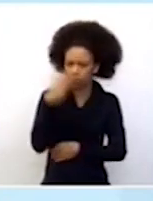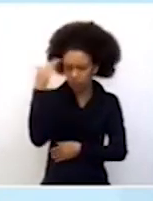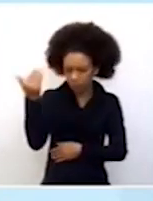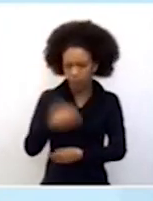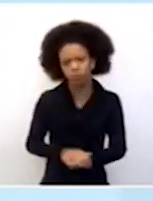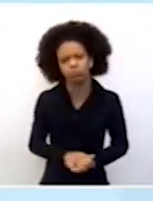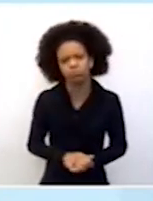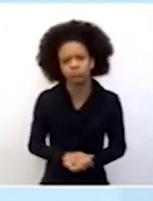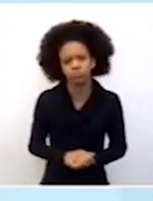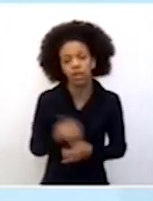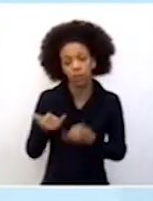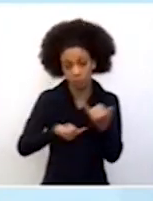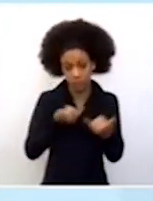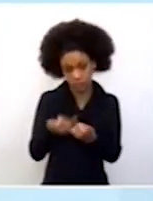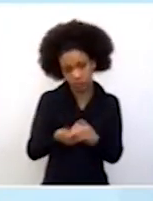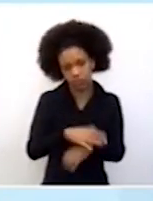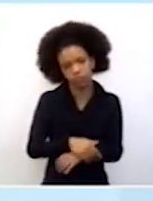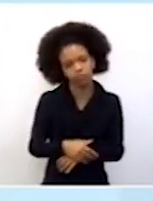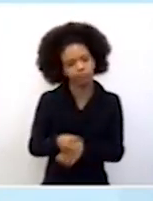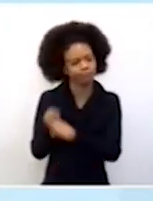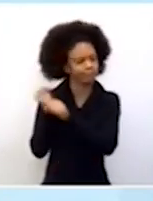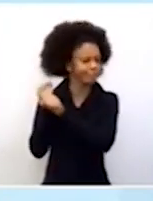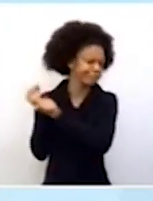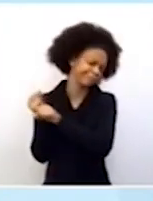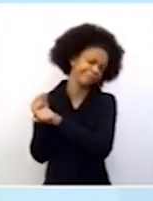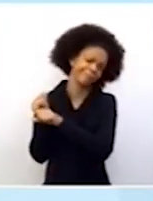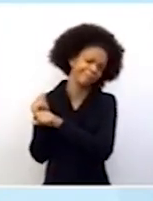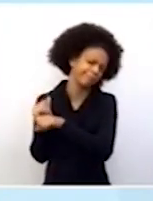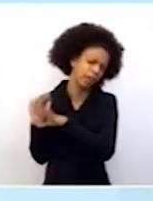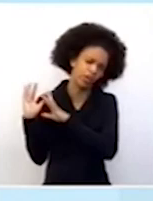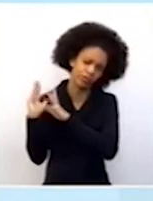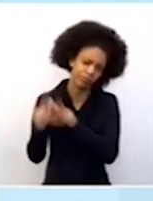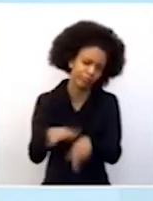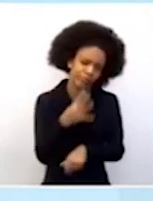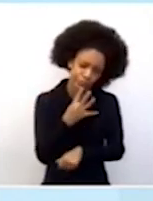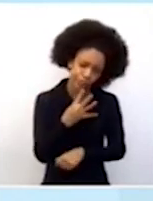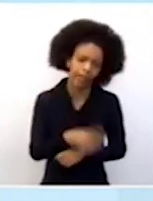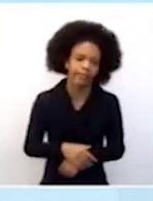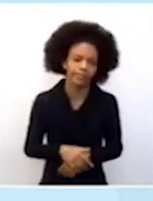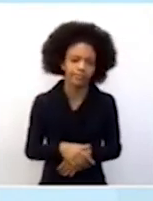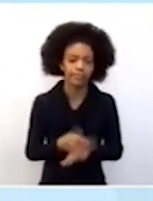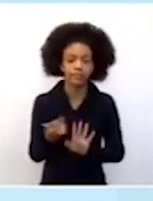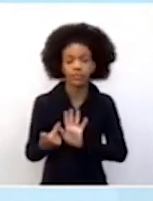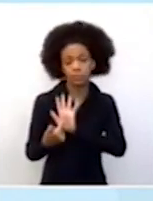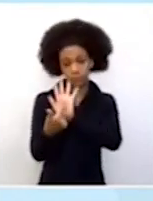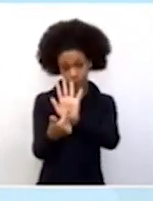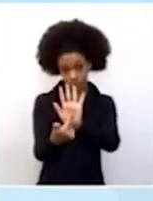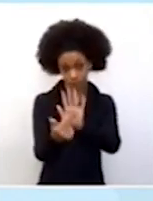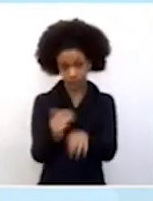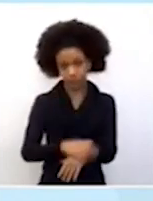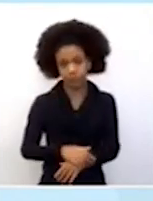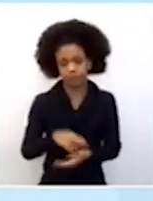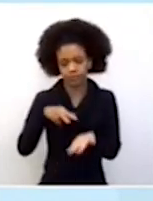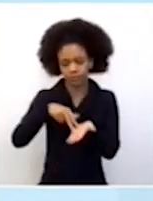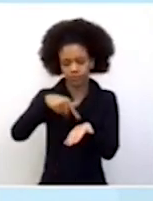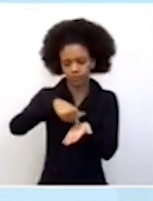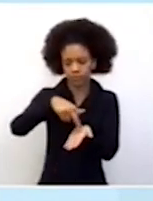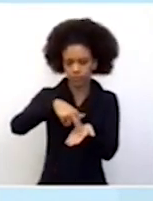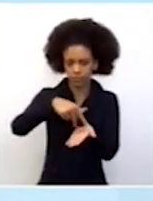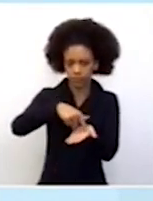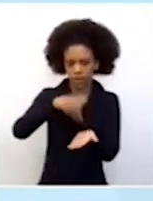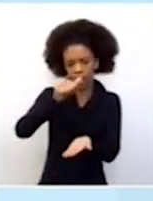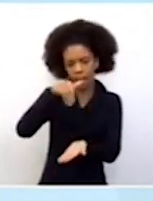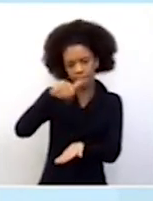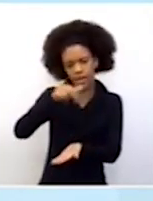né, eu brinquei também, a Denise, né, todo mundo conhece, nós colocamos aí a tradicional amarelinha, que tem o formato